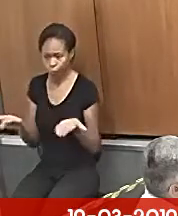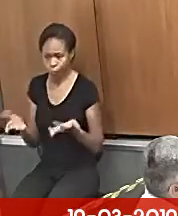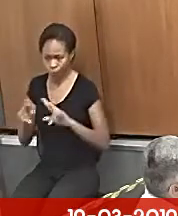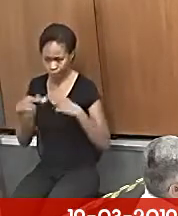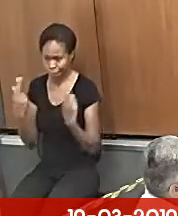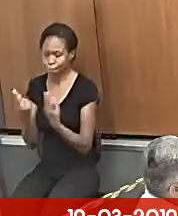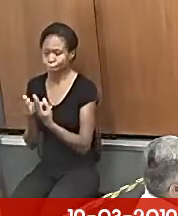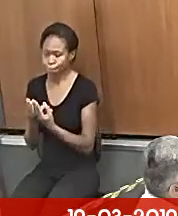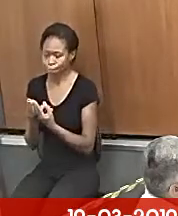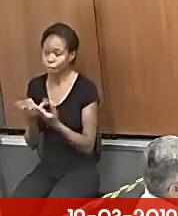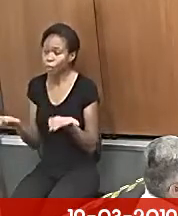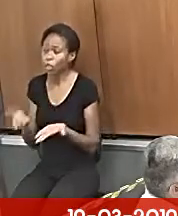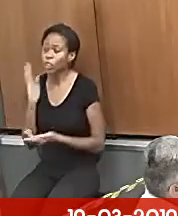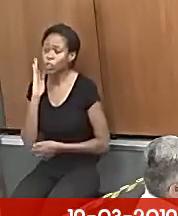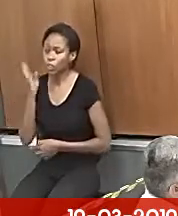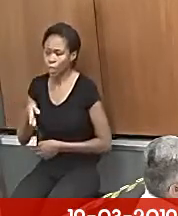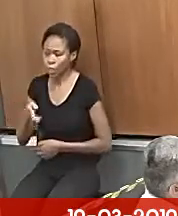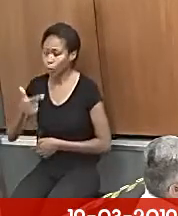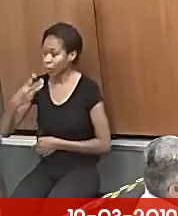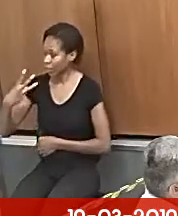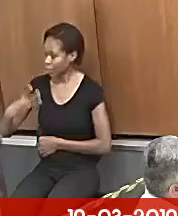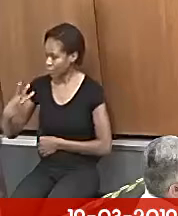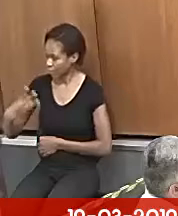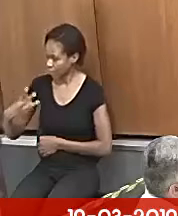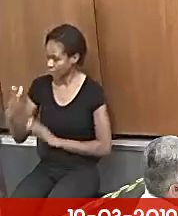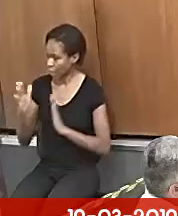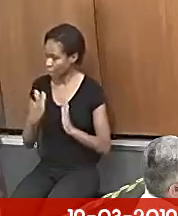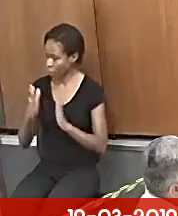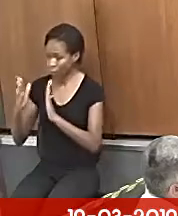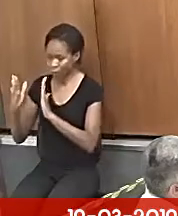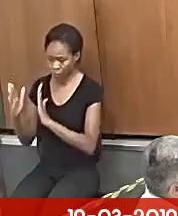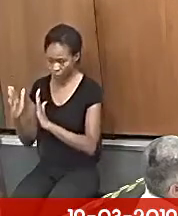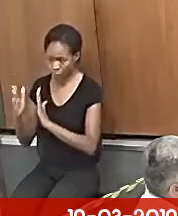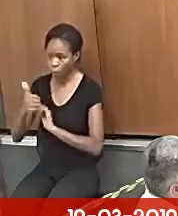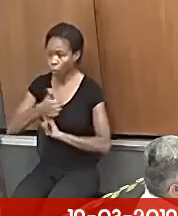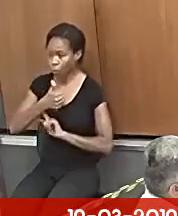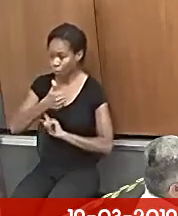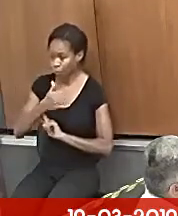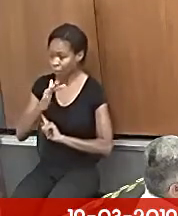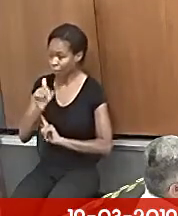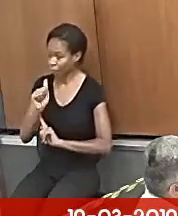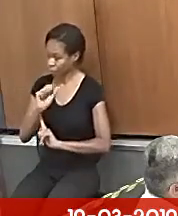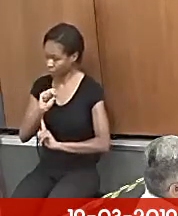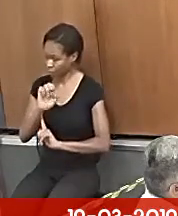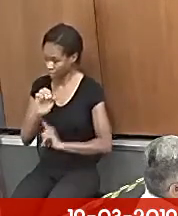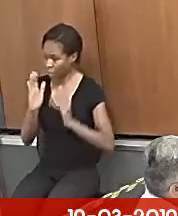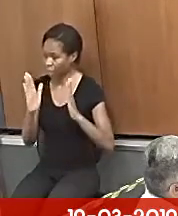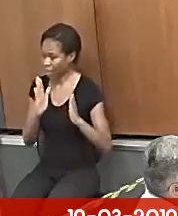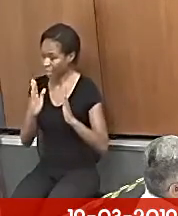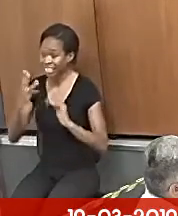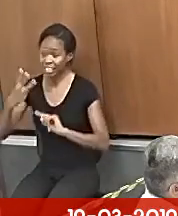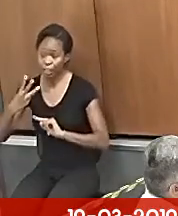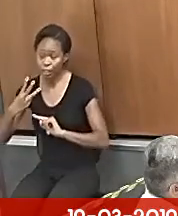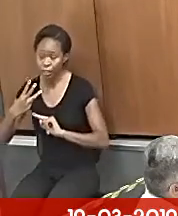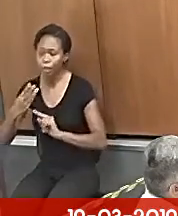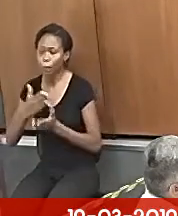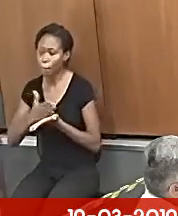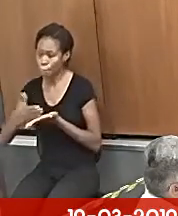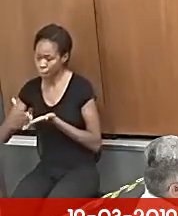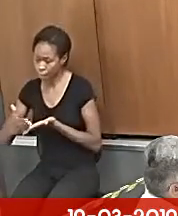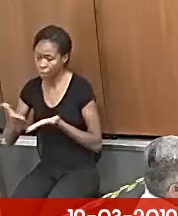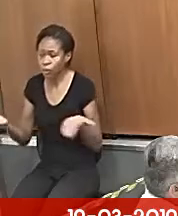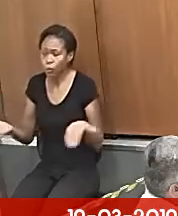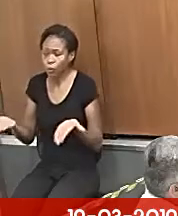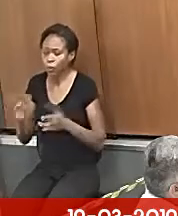passar aqui já direto para a terceira fase terceira parte primeira fase da terceira parte então essa audiência